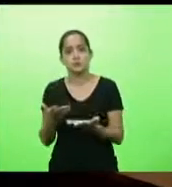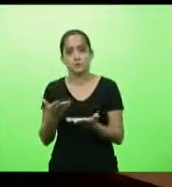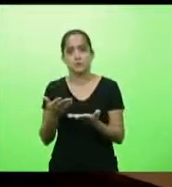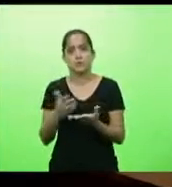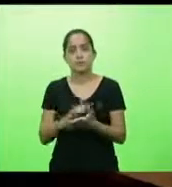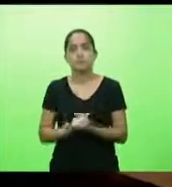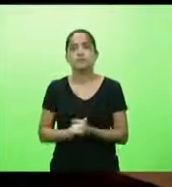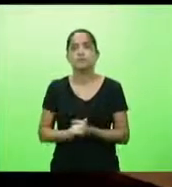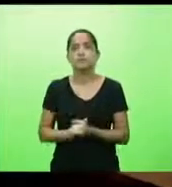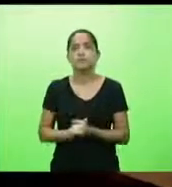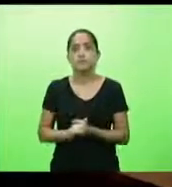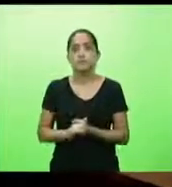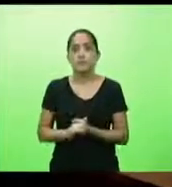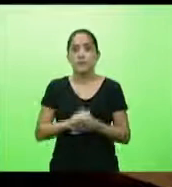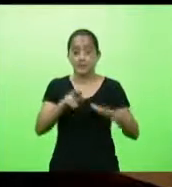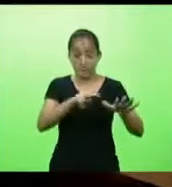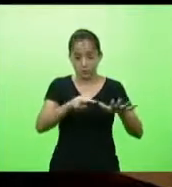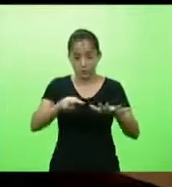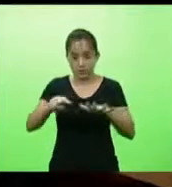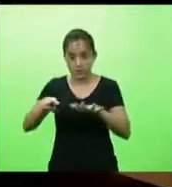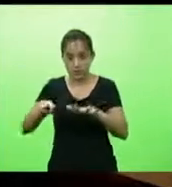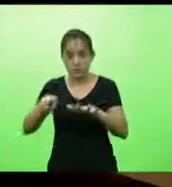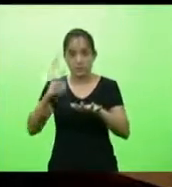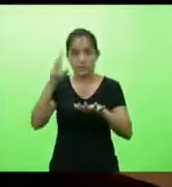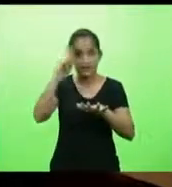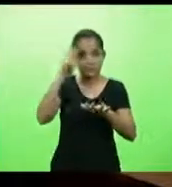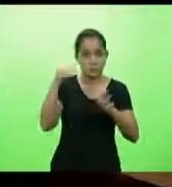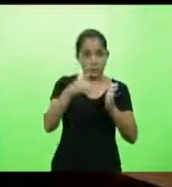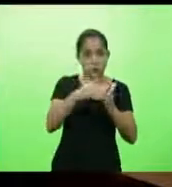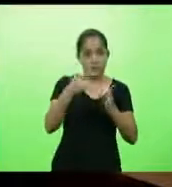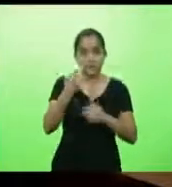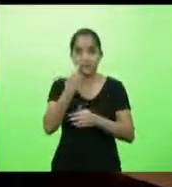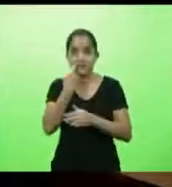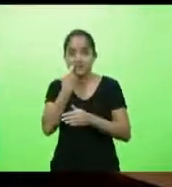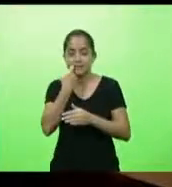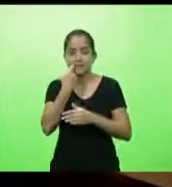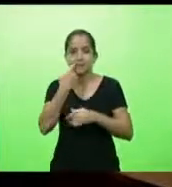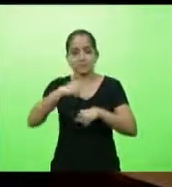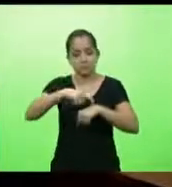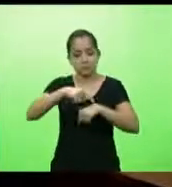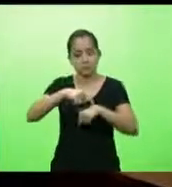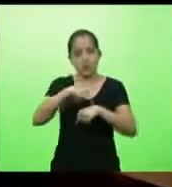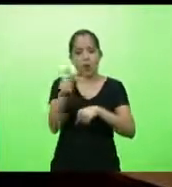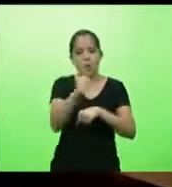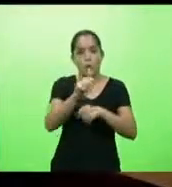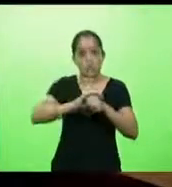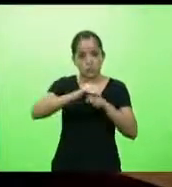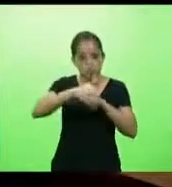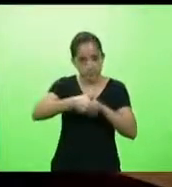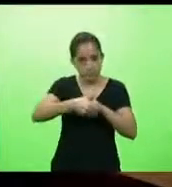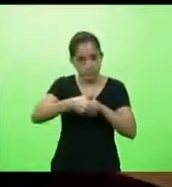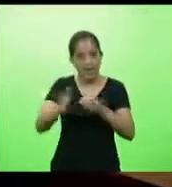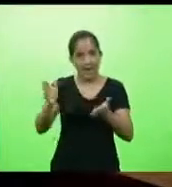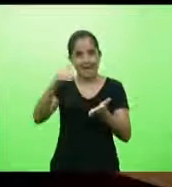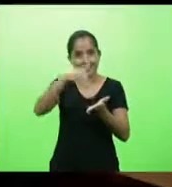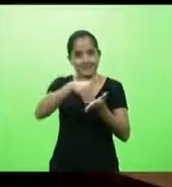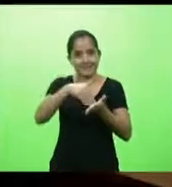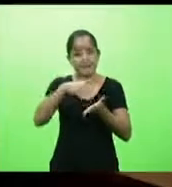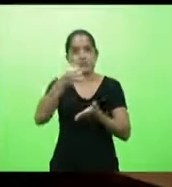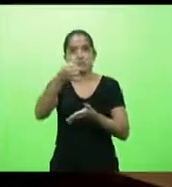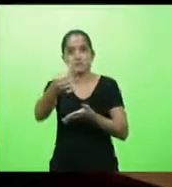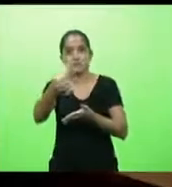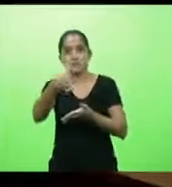final de semana. E durante a semana segue, a partir aí das 11 horas da noite até 6 da manhã, o fechamento total,